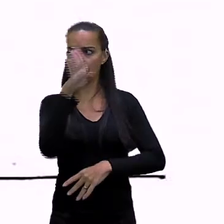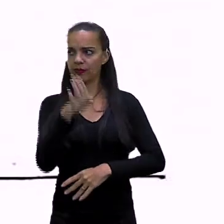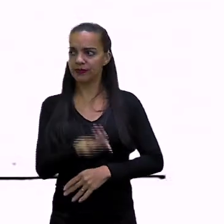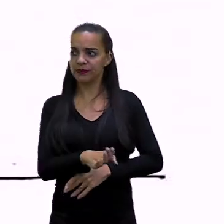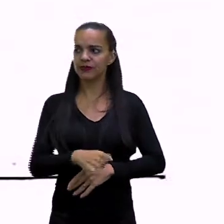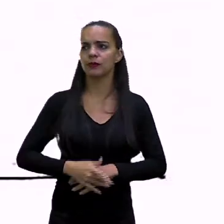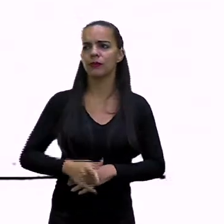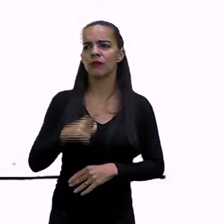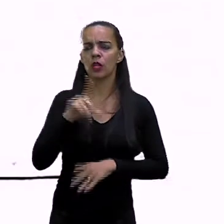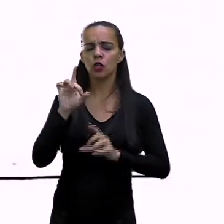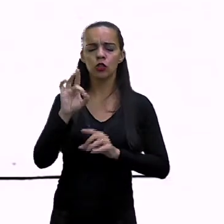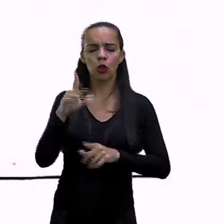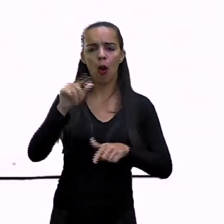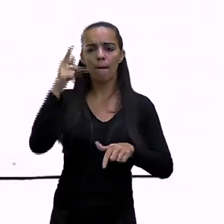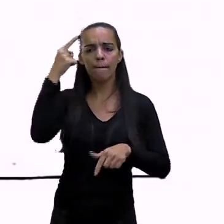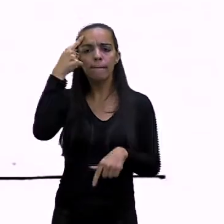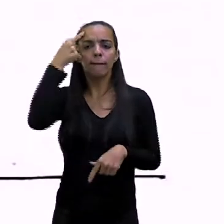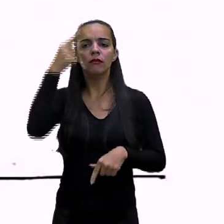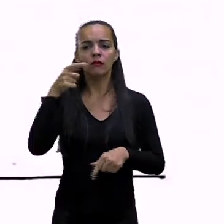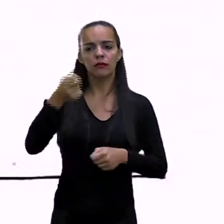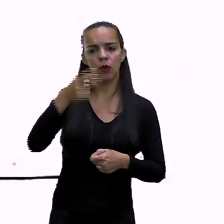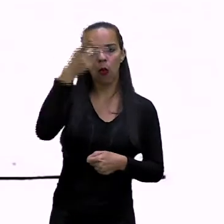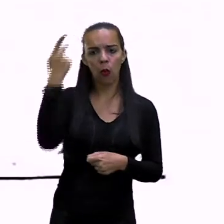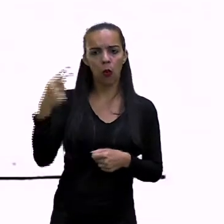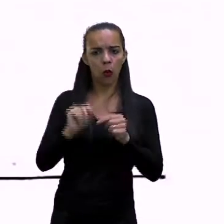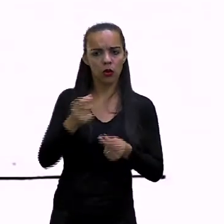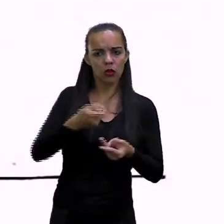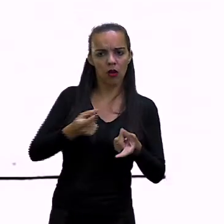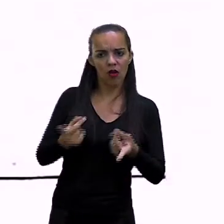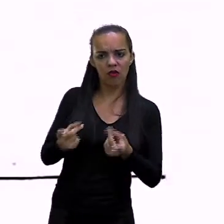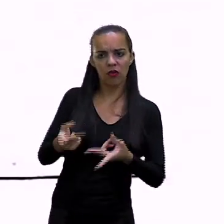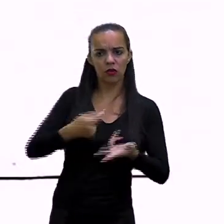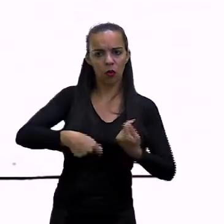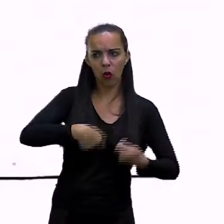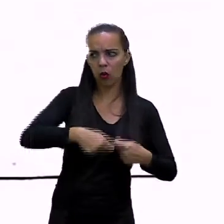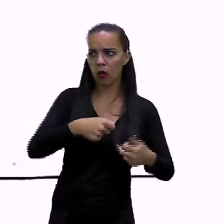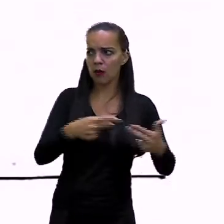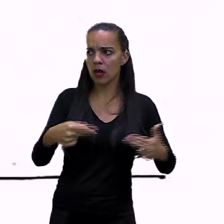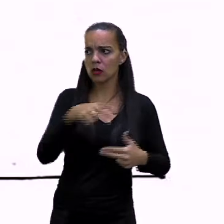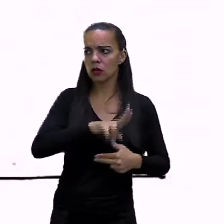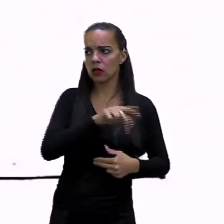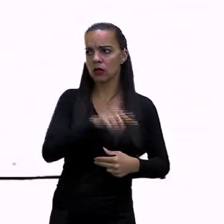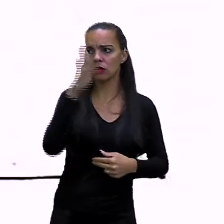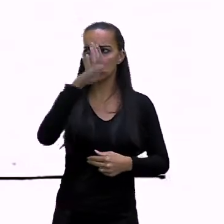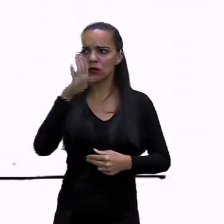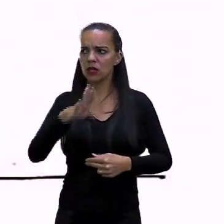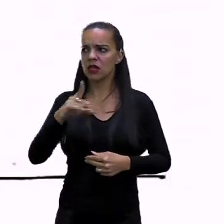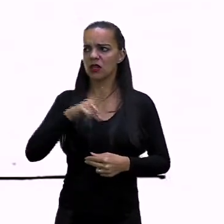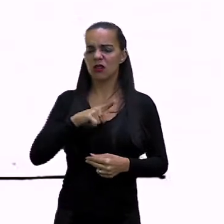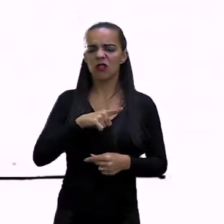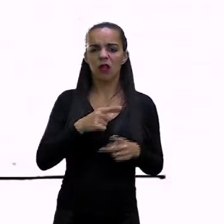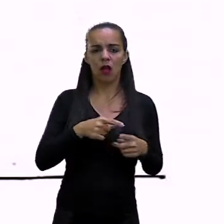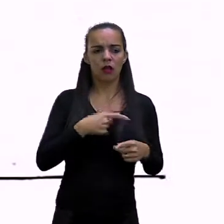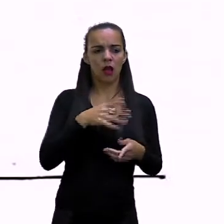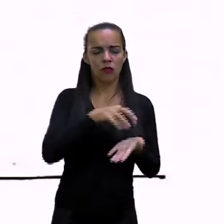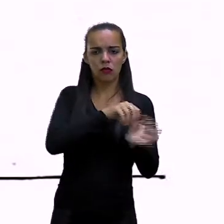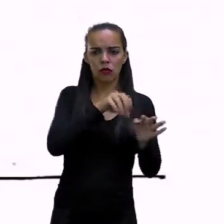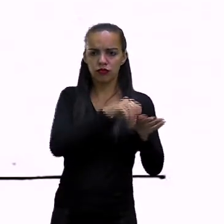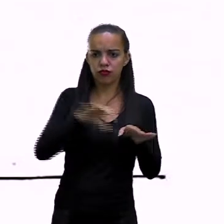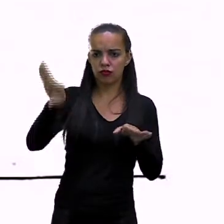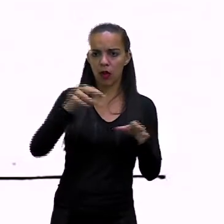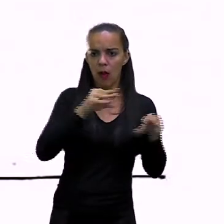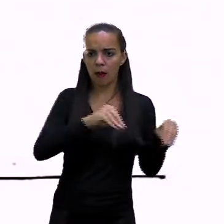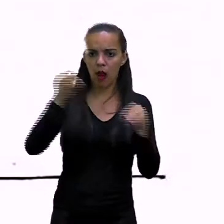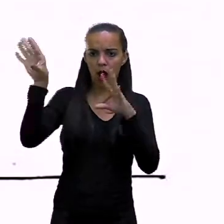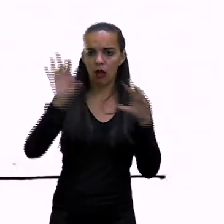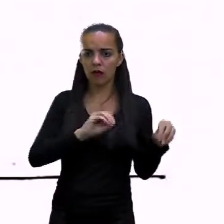balança comercial brasileira deficitária, ou seja, mais importação e menos exportação.